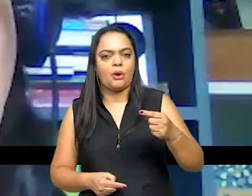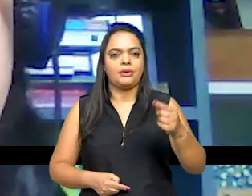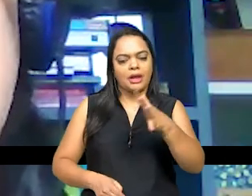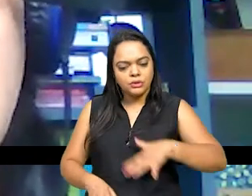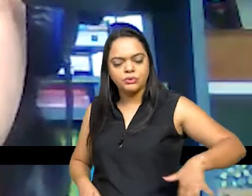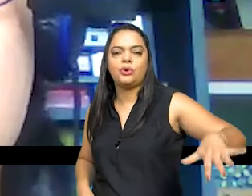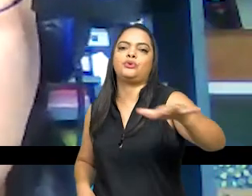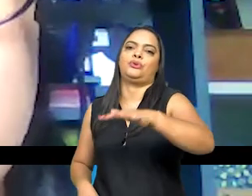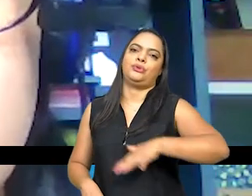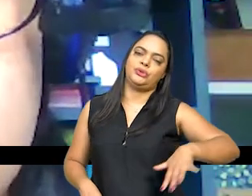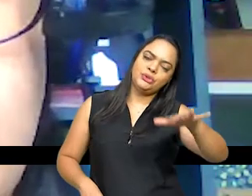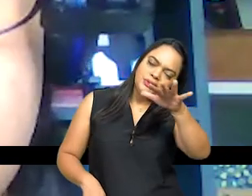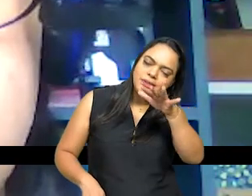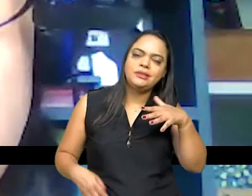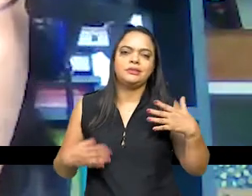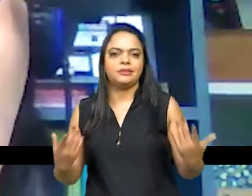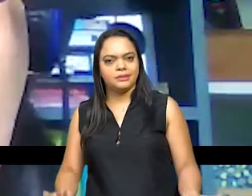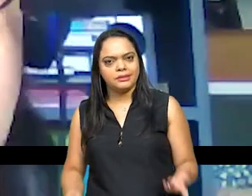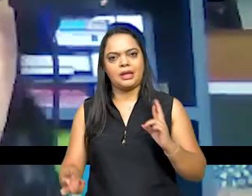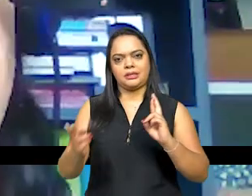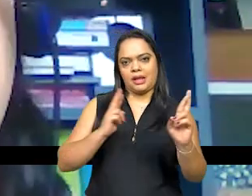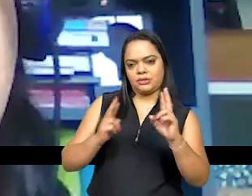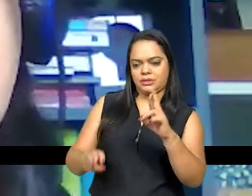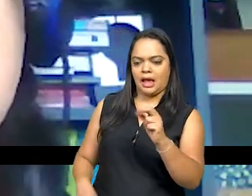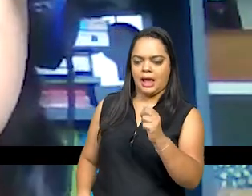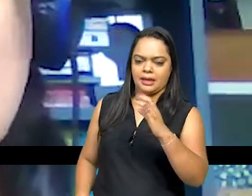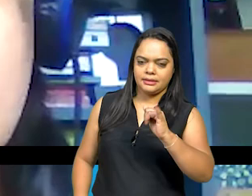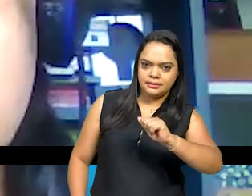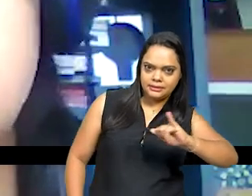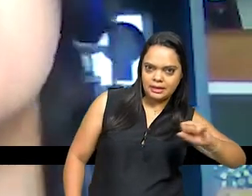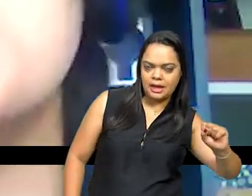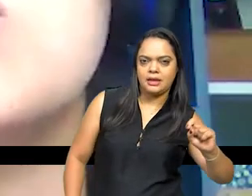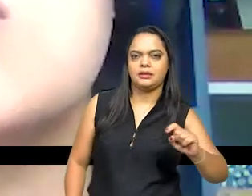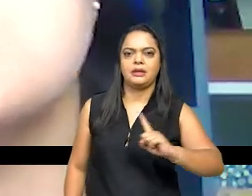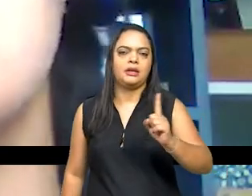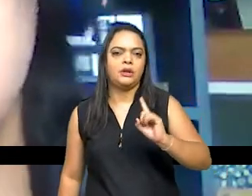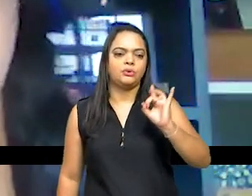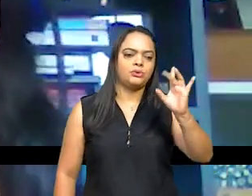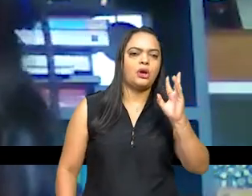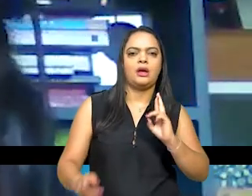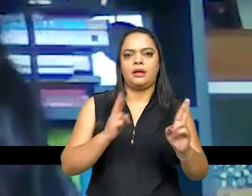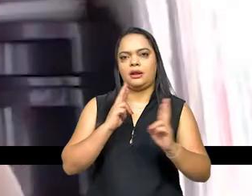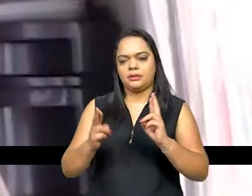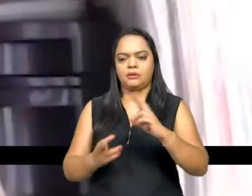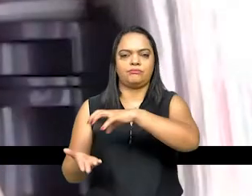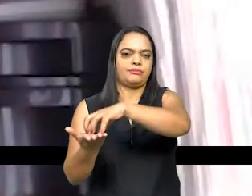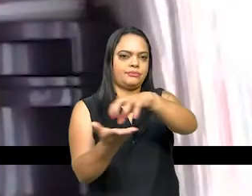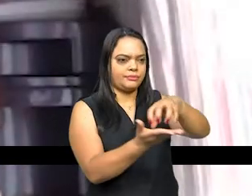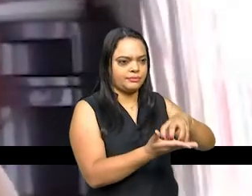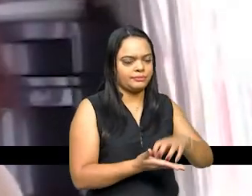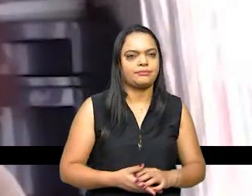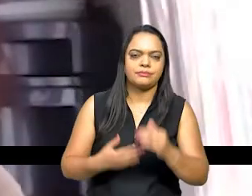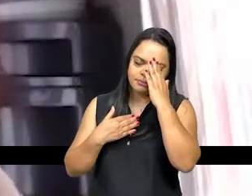sociológico das relações raciais e não exclusivamente das relações de classe?